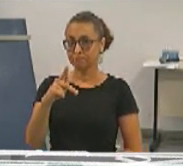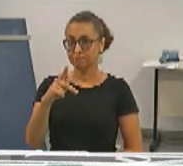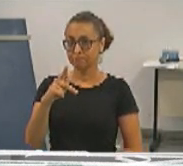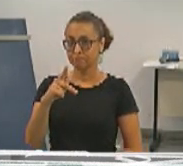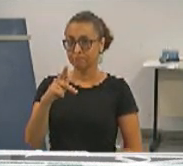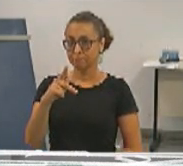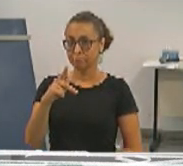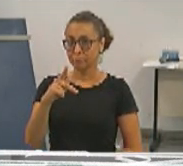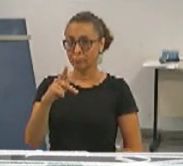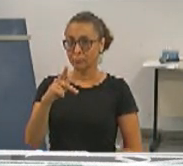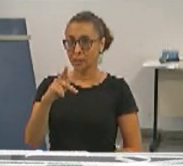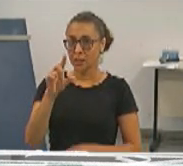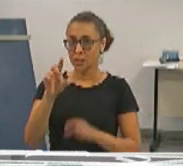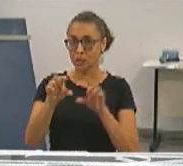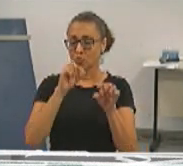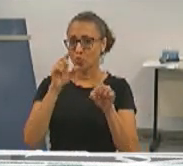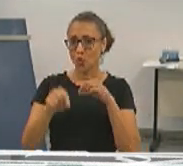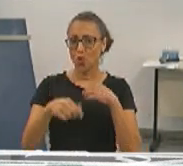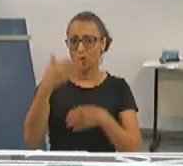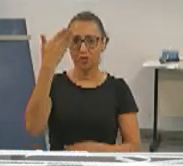diante de tantos